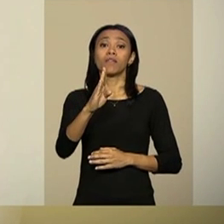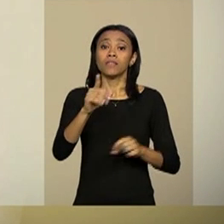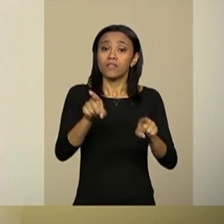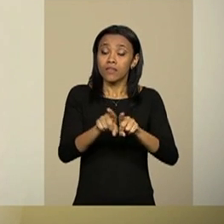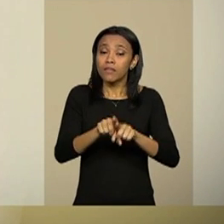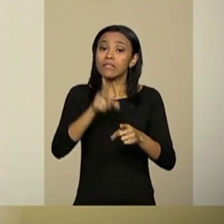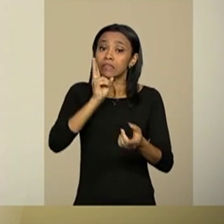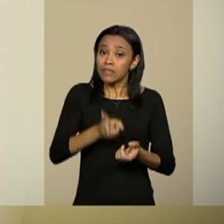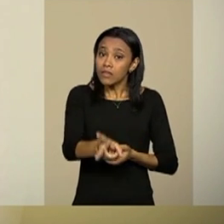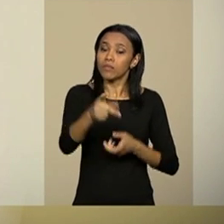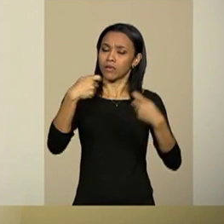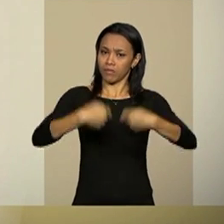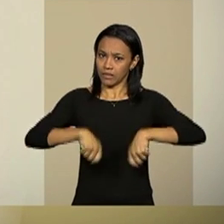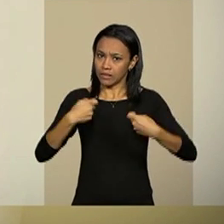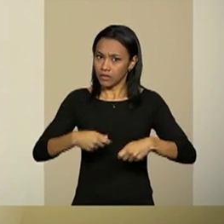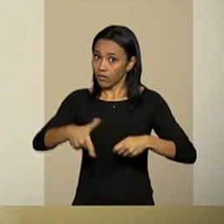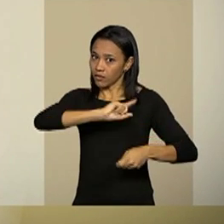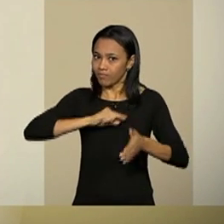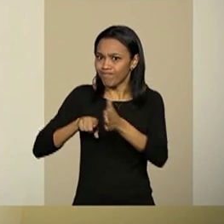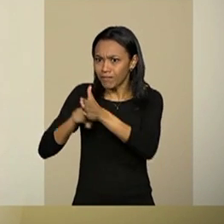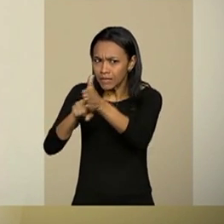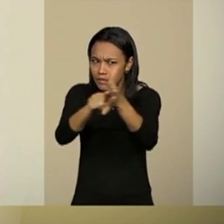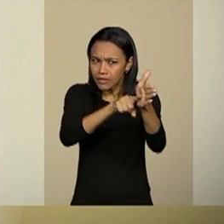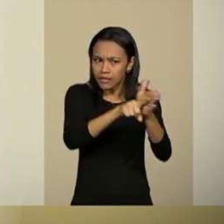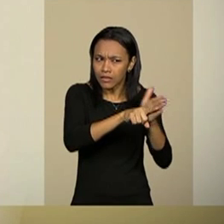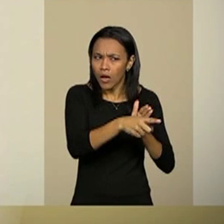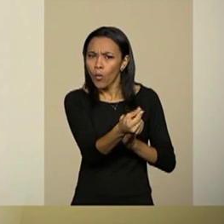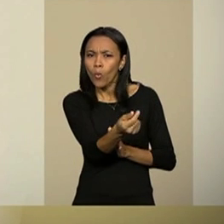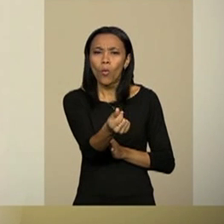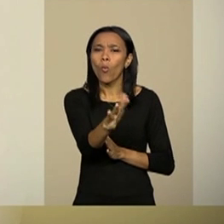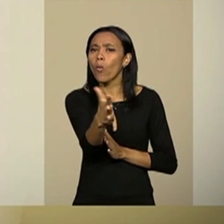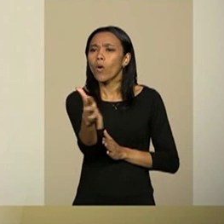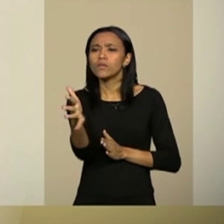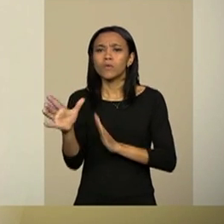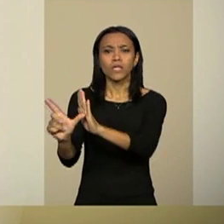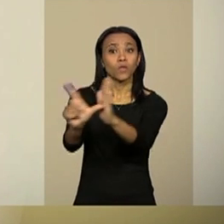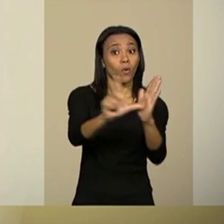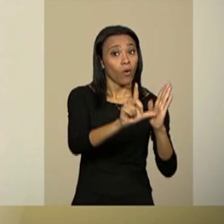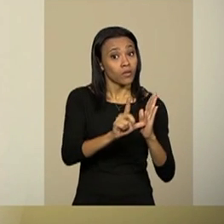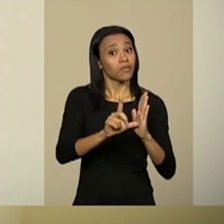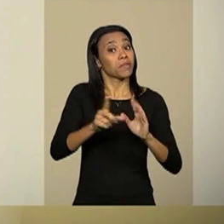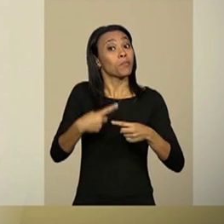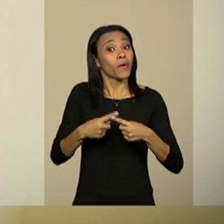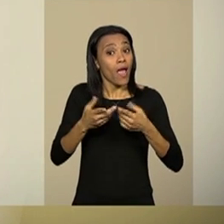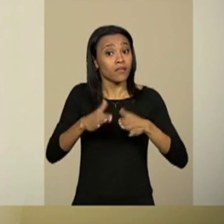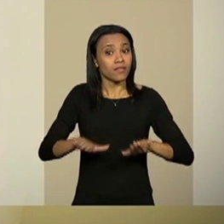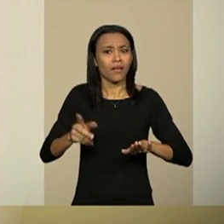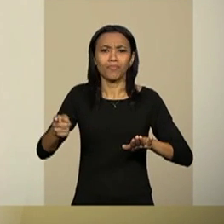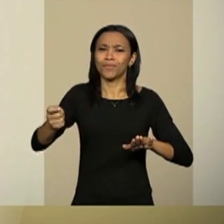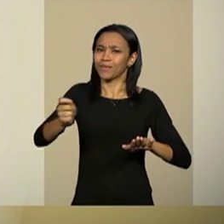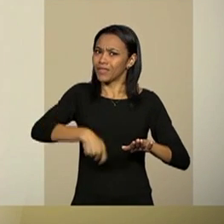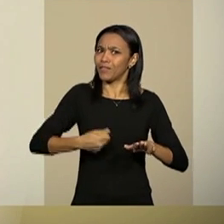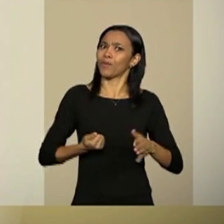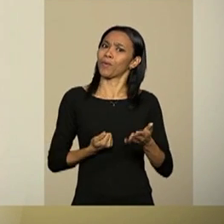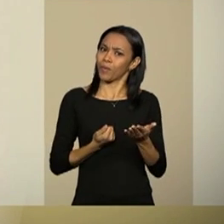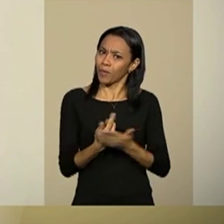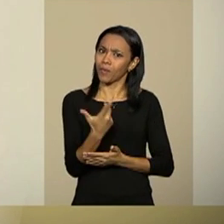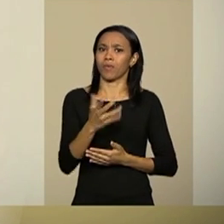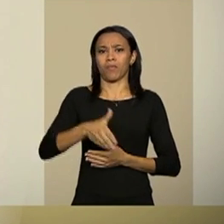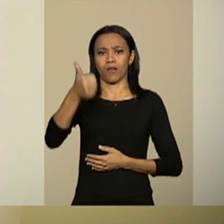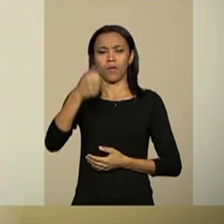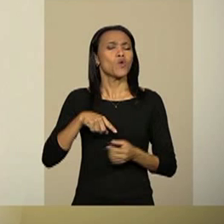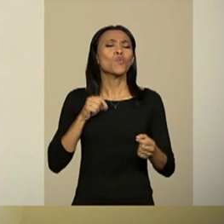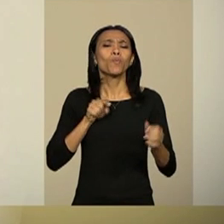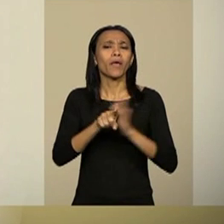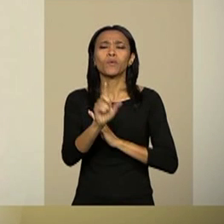sempre é preciso pesquisar comparar os preços porque assim você vai fazer uma compra melhor o